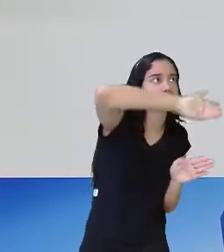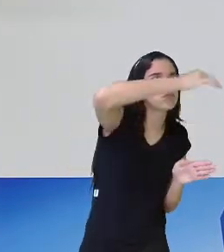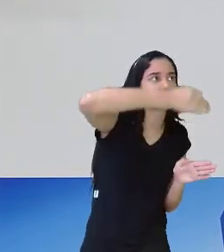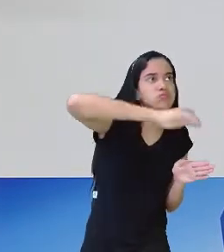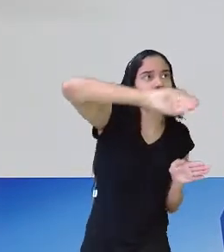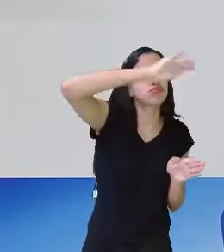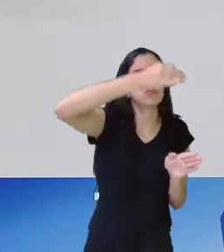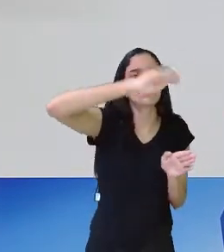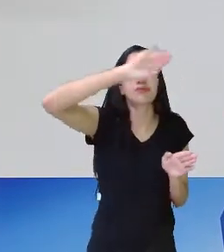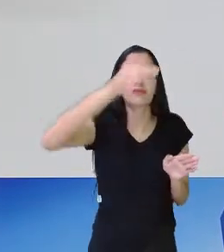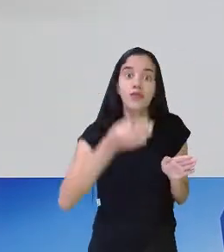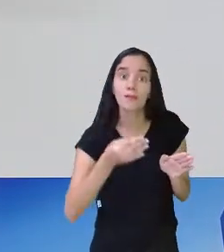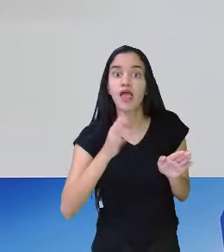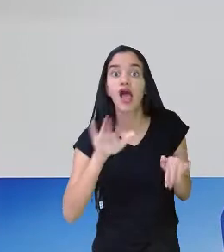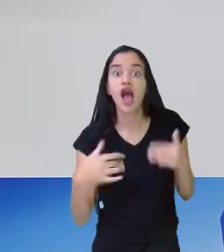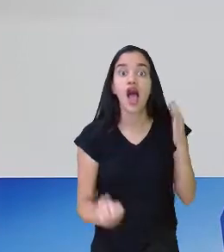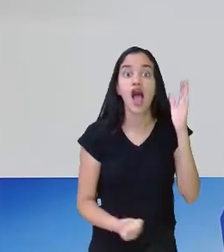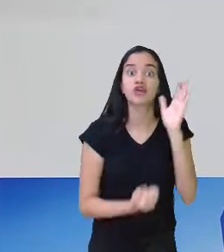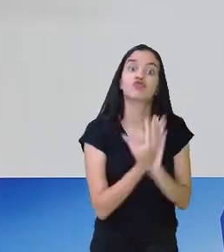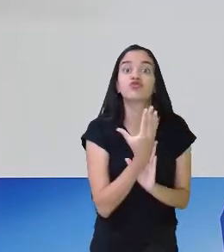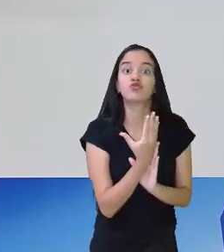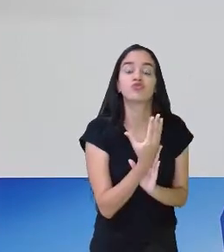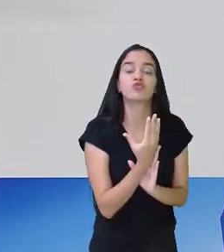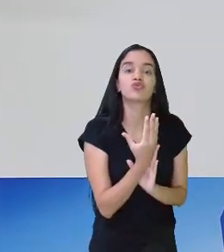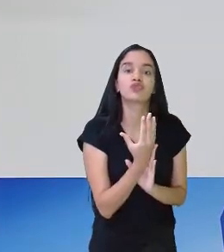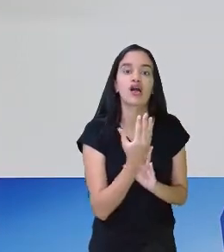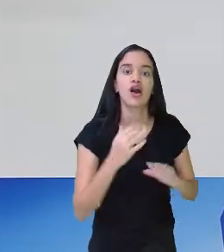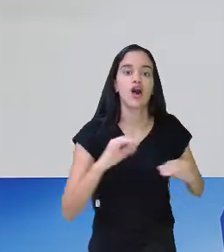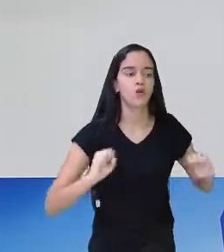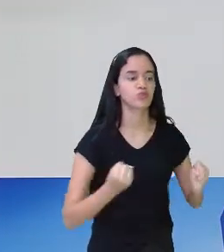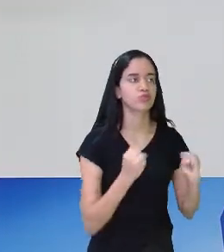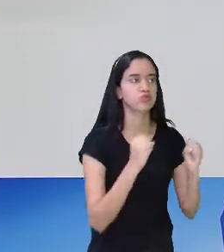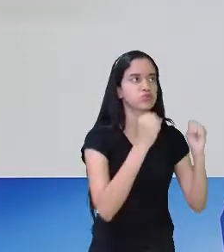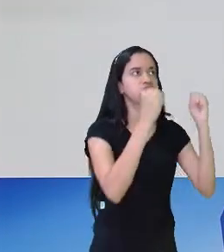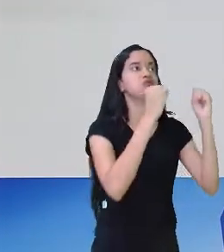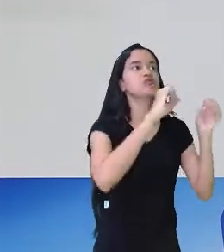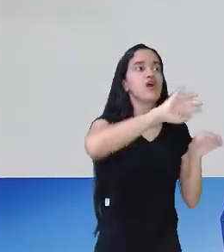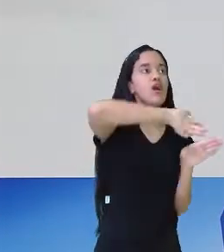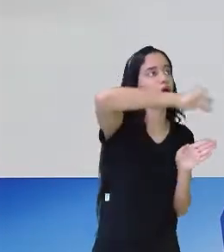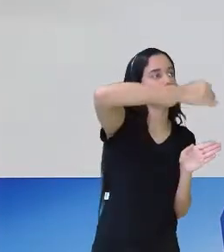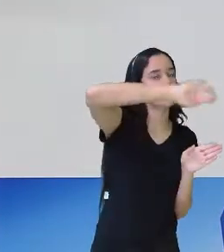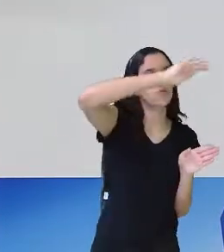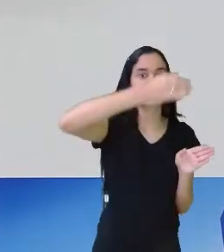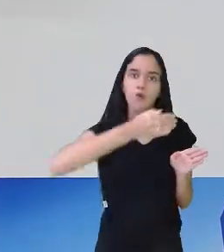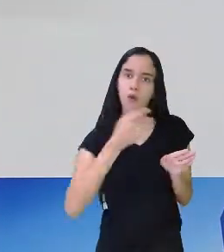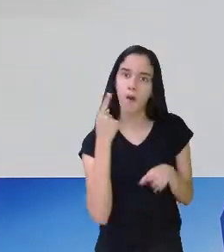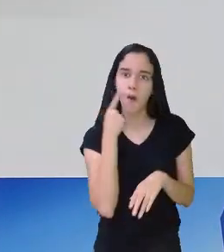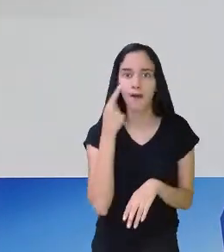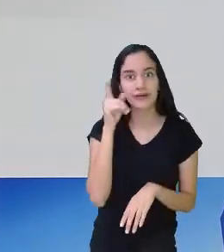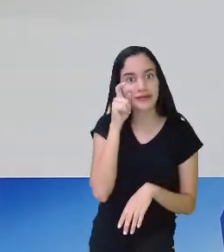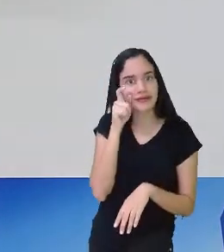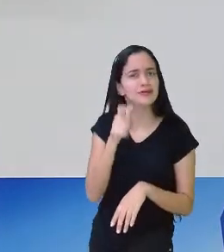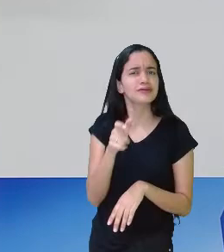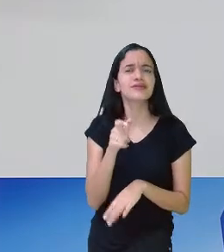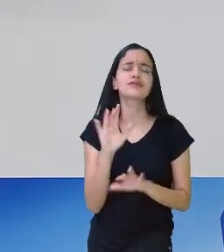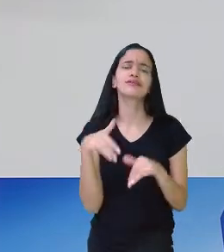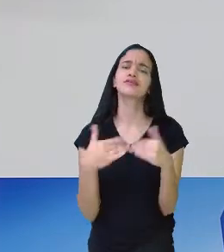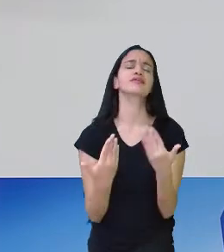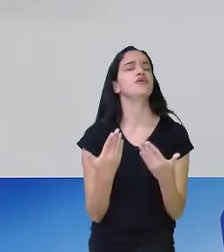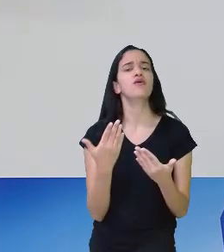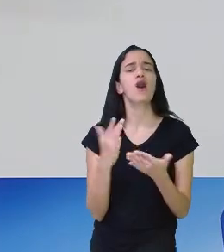descobri. Eles ajudam na formação daquelas rochas sedimentares. Olha que interessante. Então,